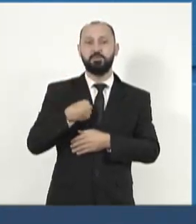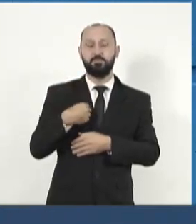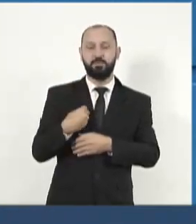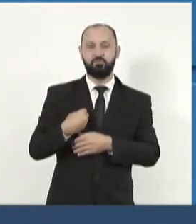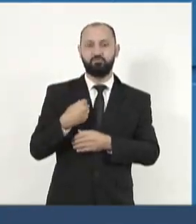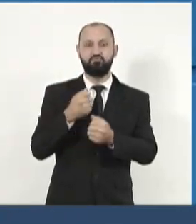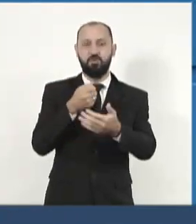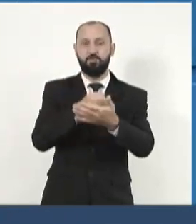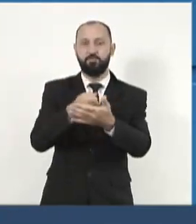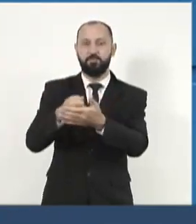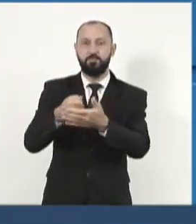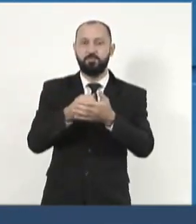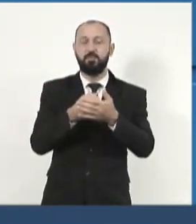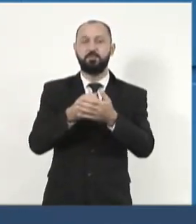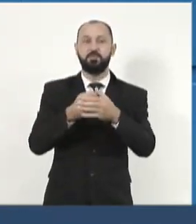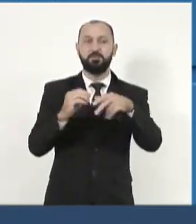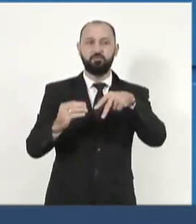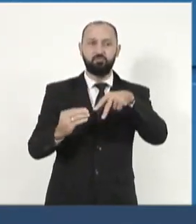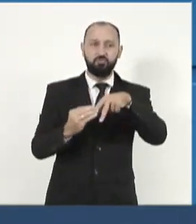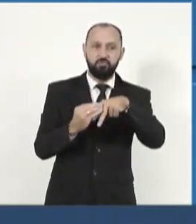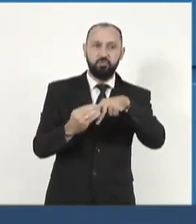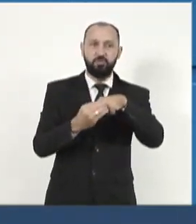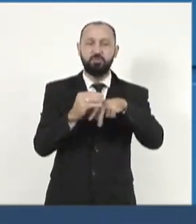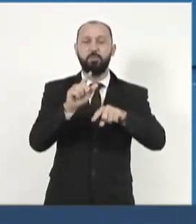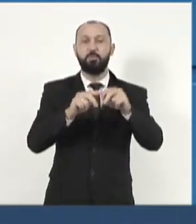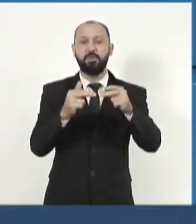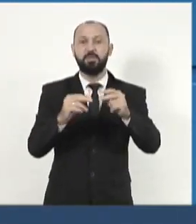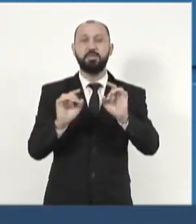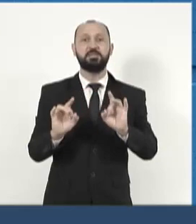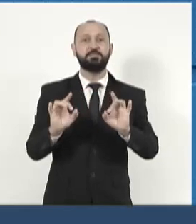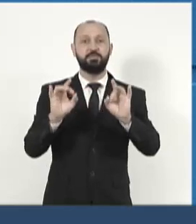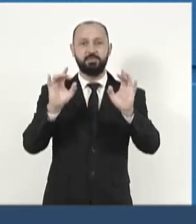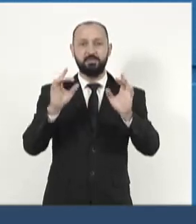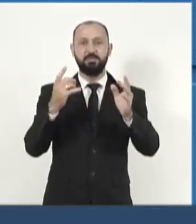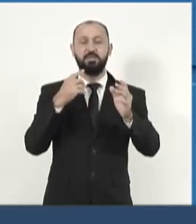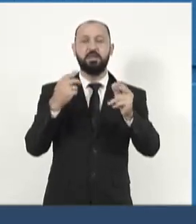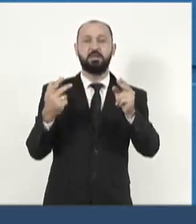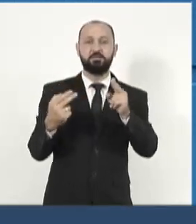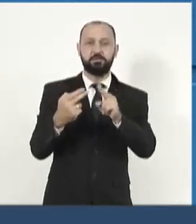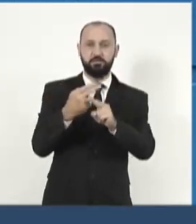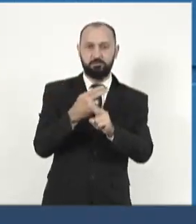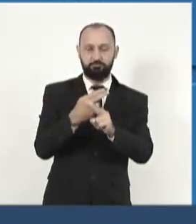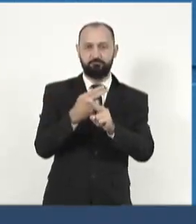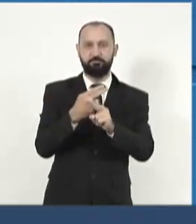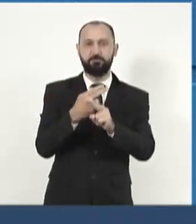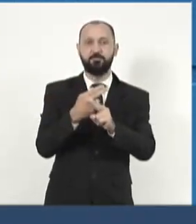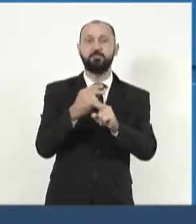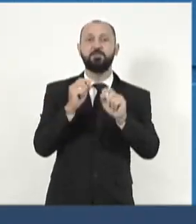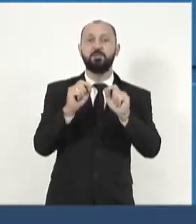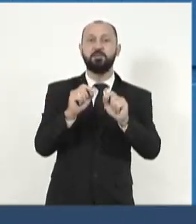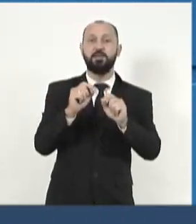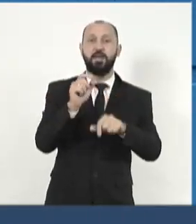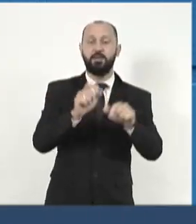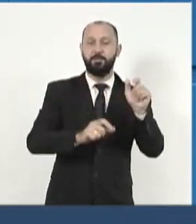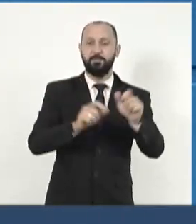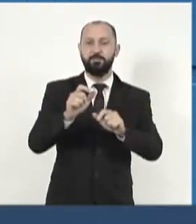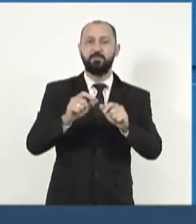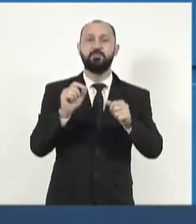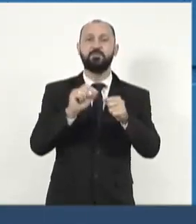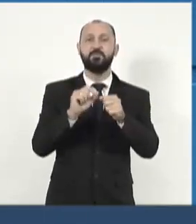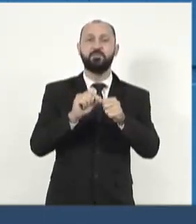possível fazer a isenção, mas buscamos, então, uma redução. E